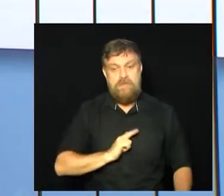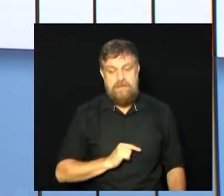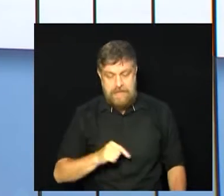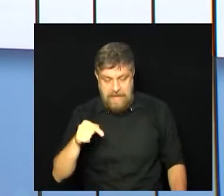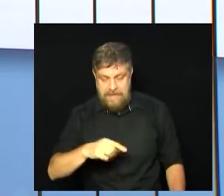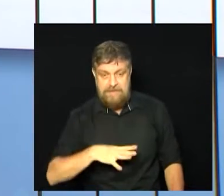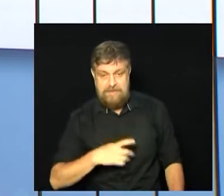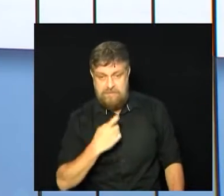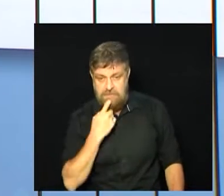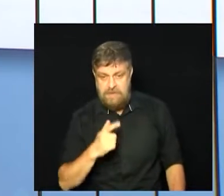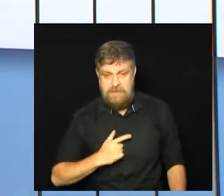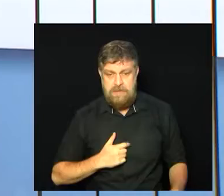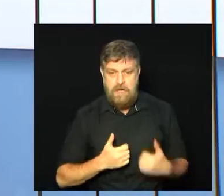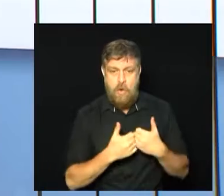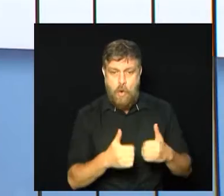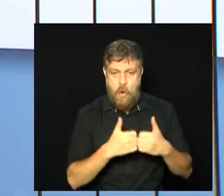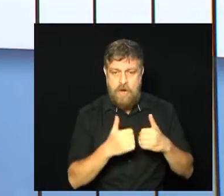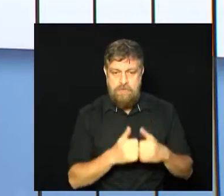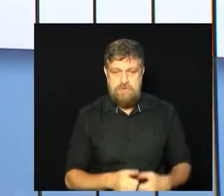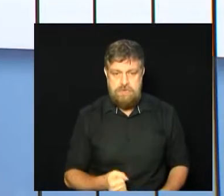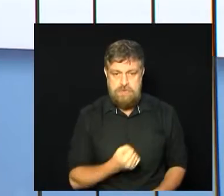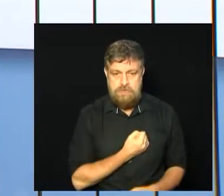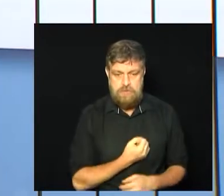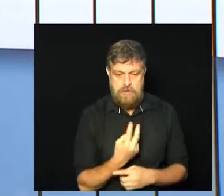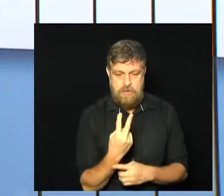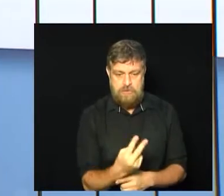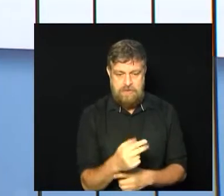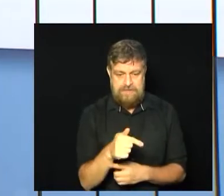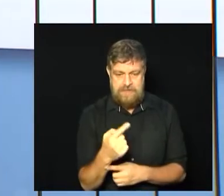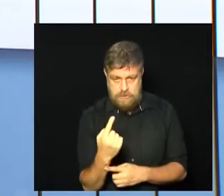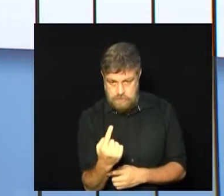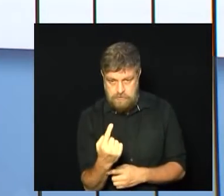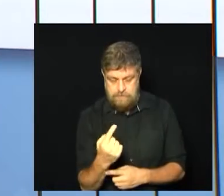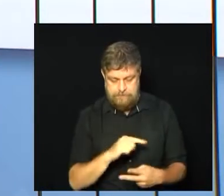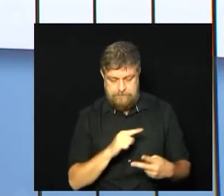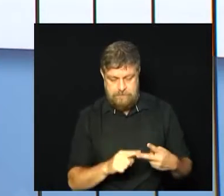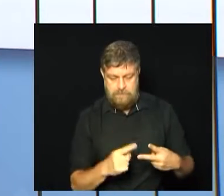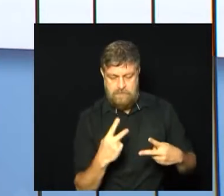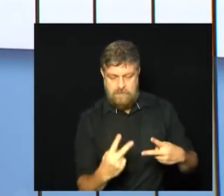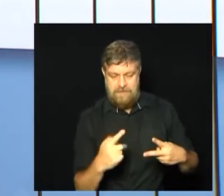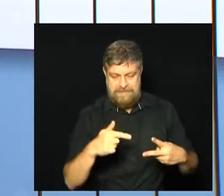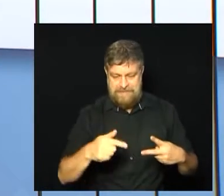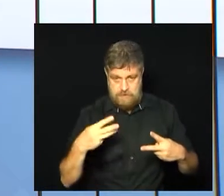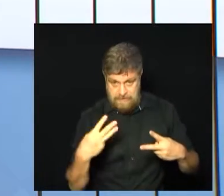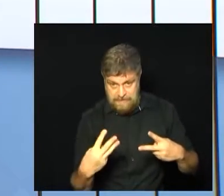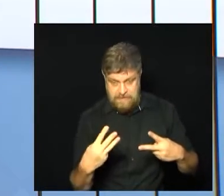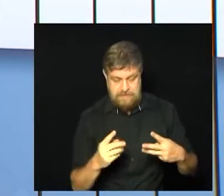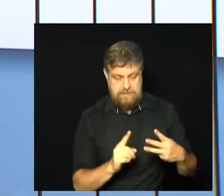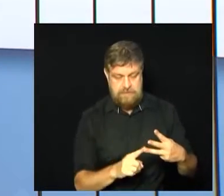olha, aumento da frota na linha 271 do Jardim Pacaembu, 273 Jardim